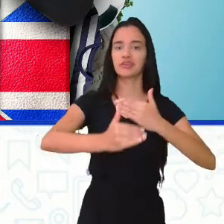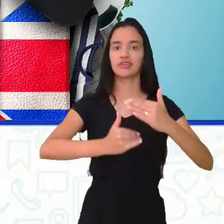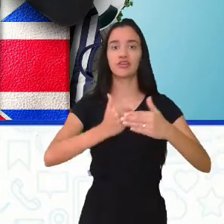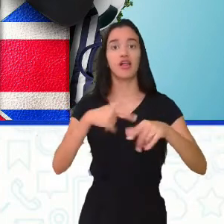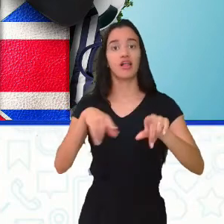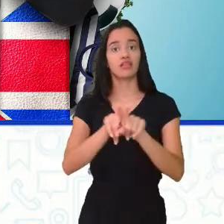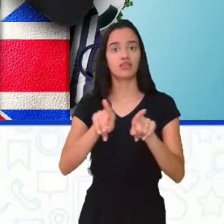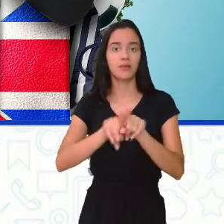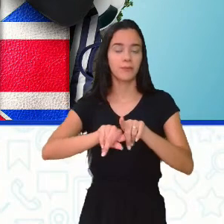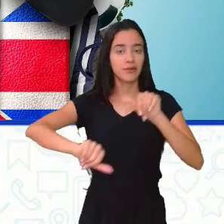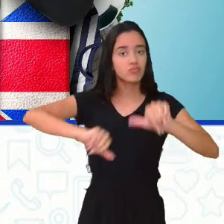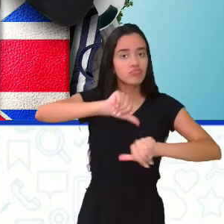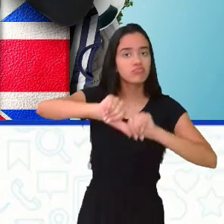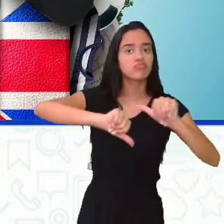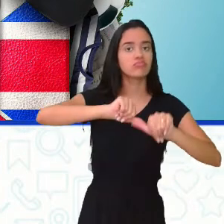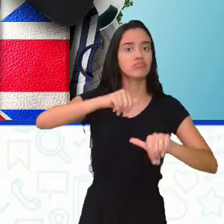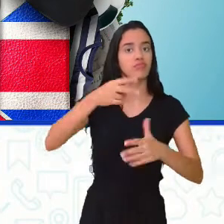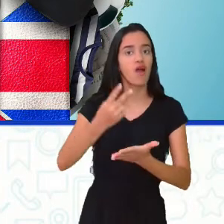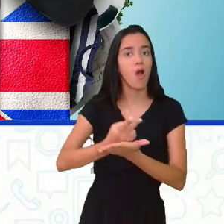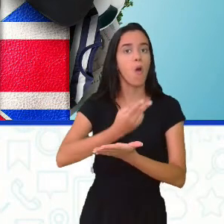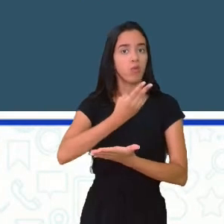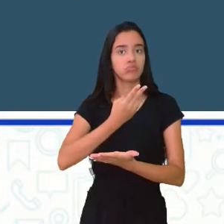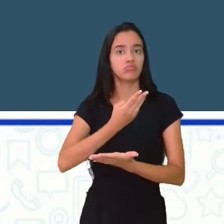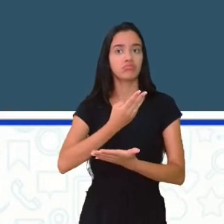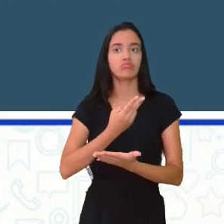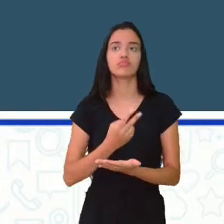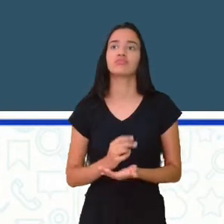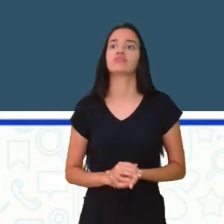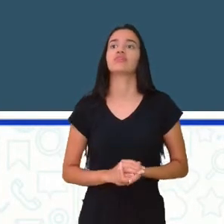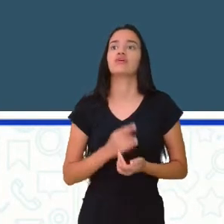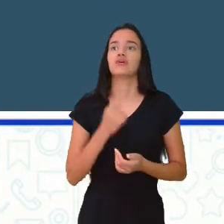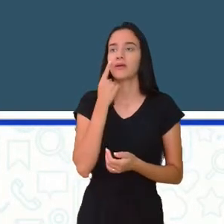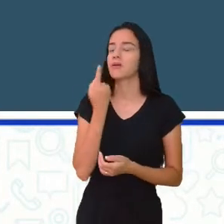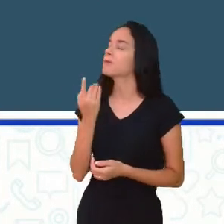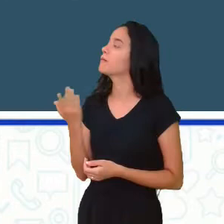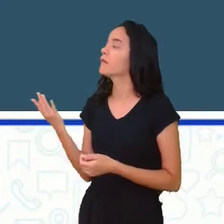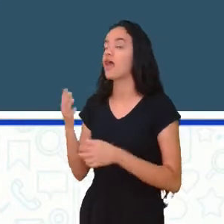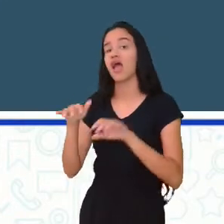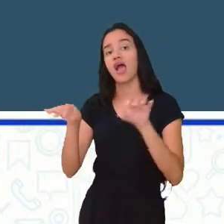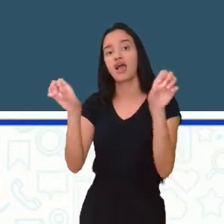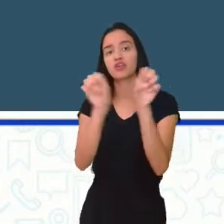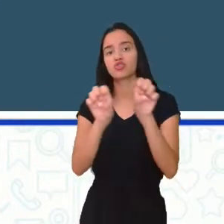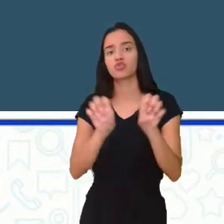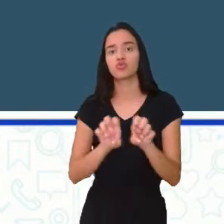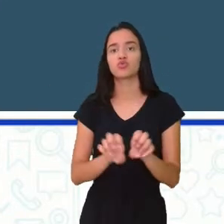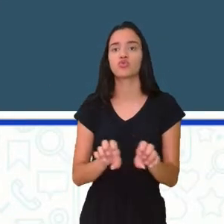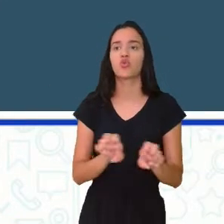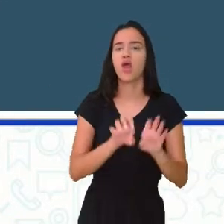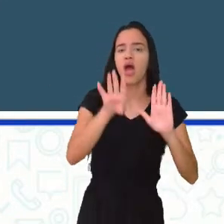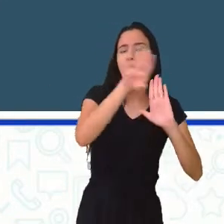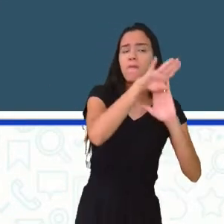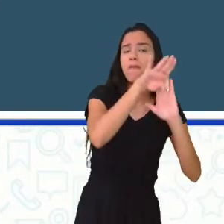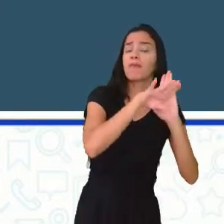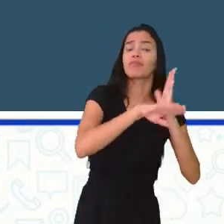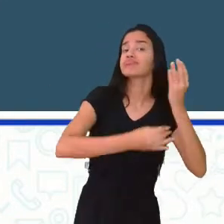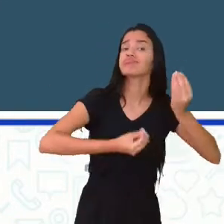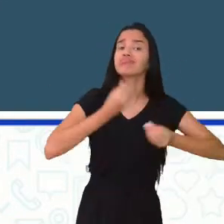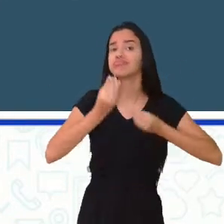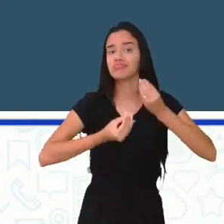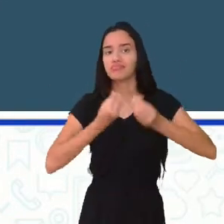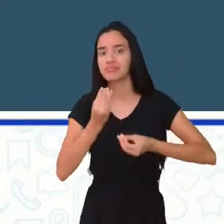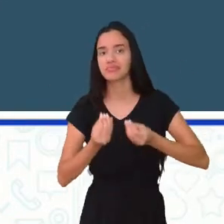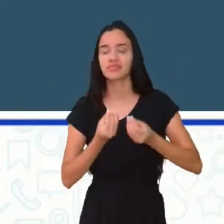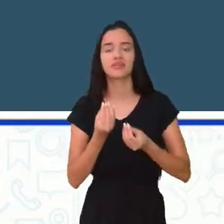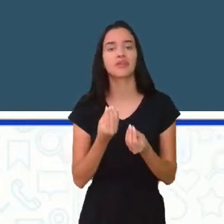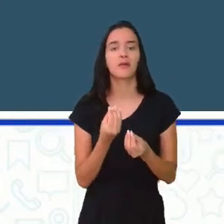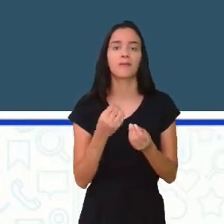uma mudança que vai acontecendo aí. Então, a estrutura da peça teatral, não é? Na estrutura da